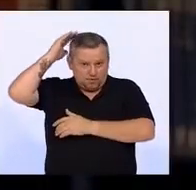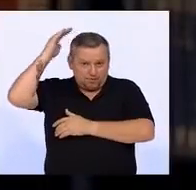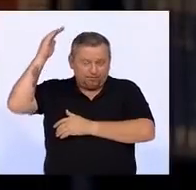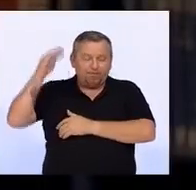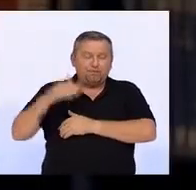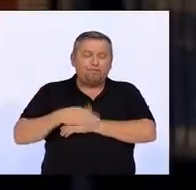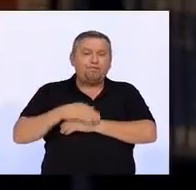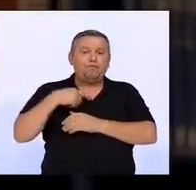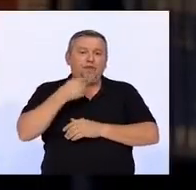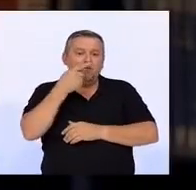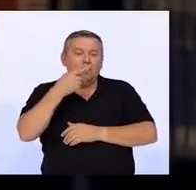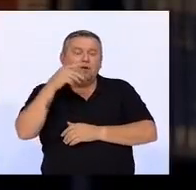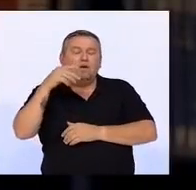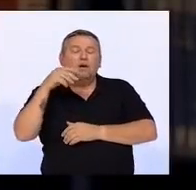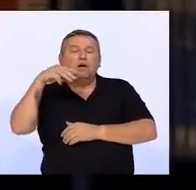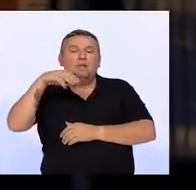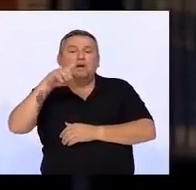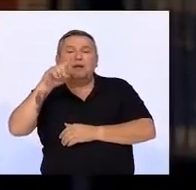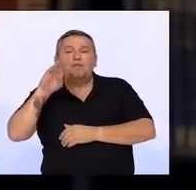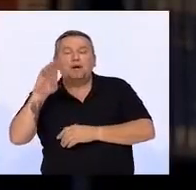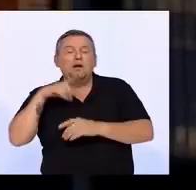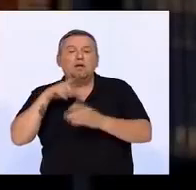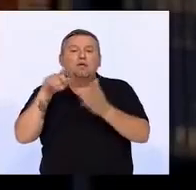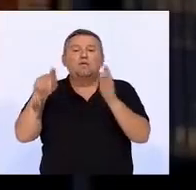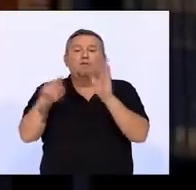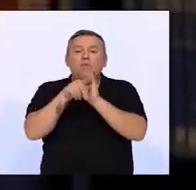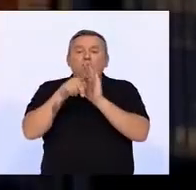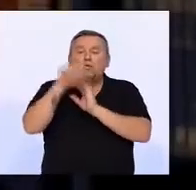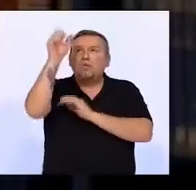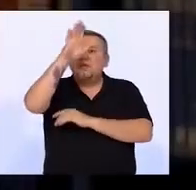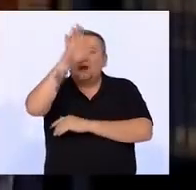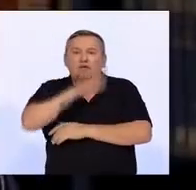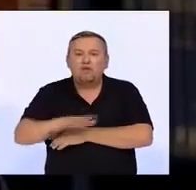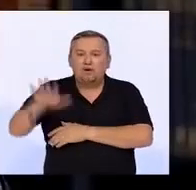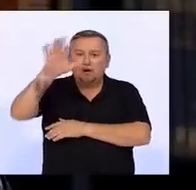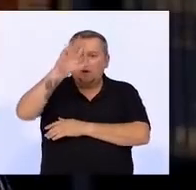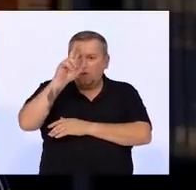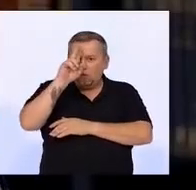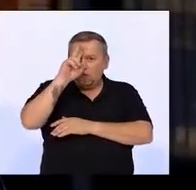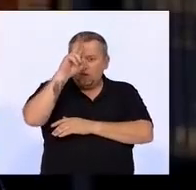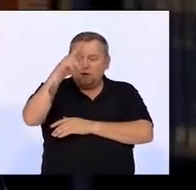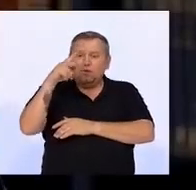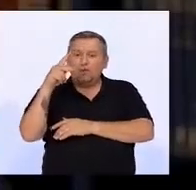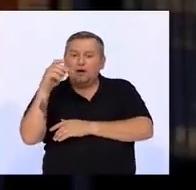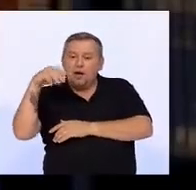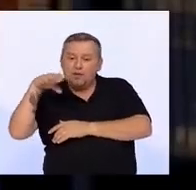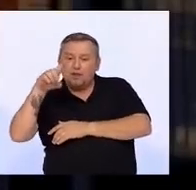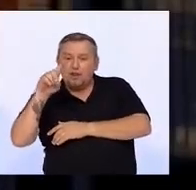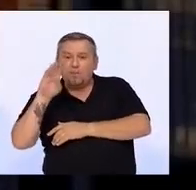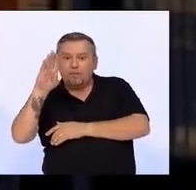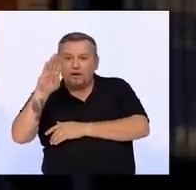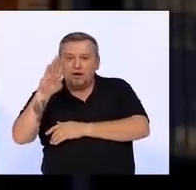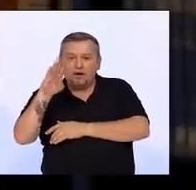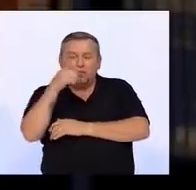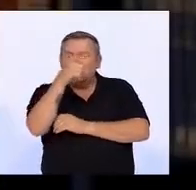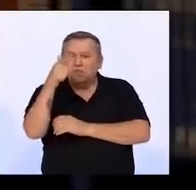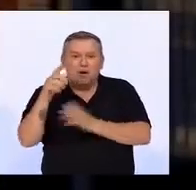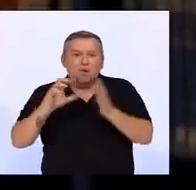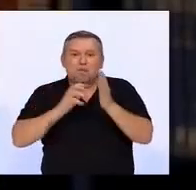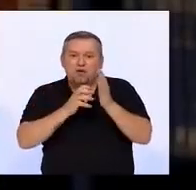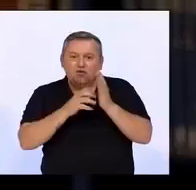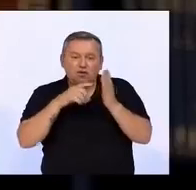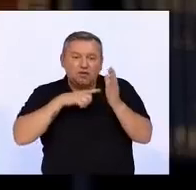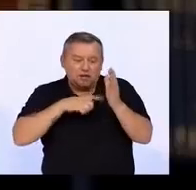diria o que é o PMDB em nível nacional, aquilo que colocasse muito bem, quer dizer, a força que tem o PMDB no Brasil inteiro. Não tem partido que